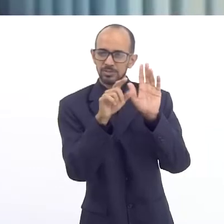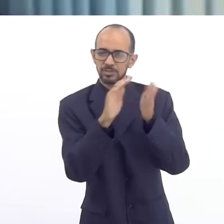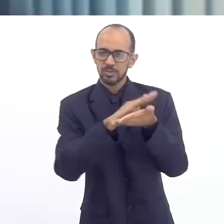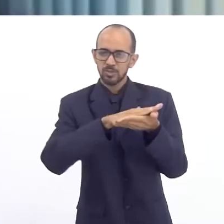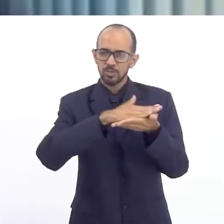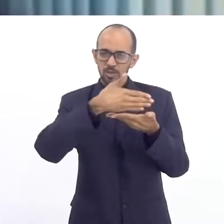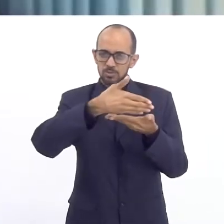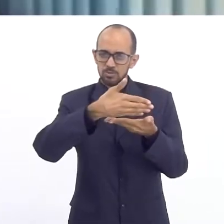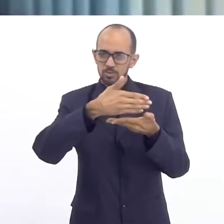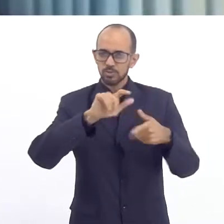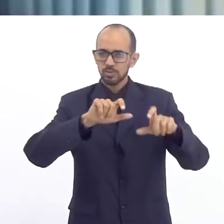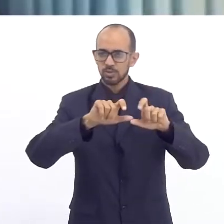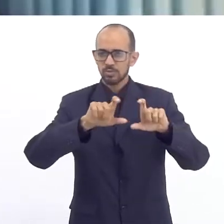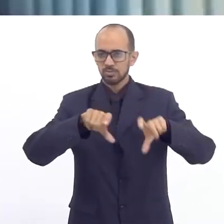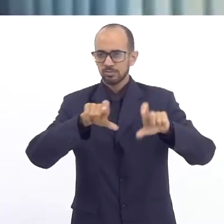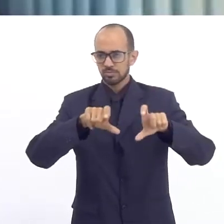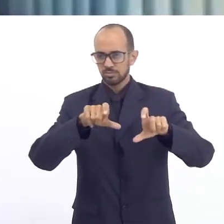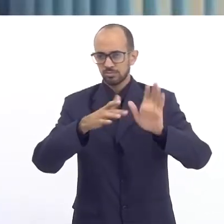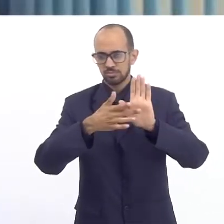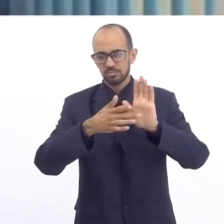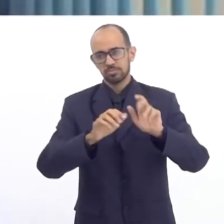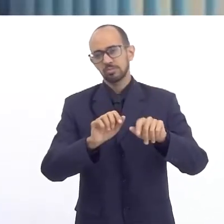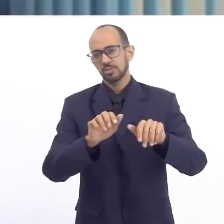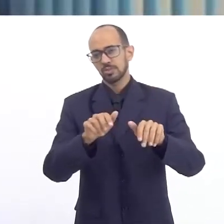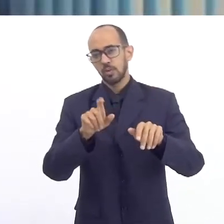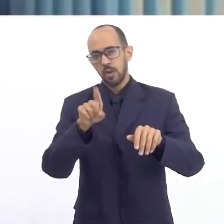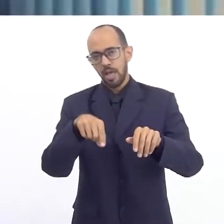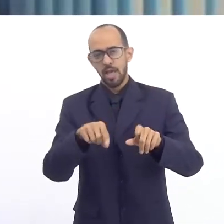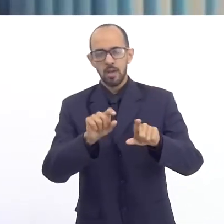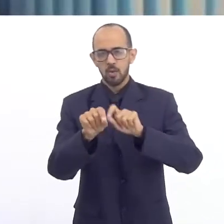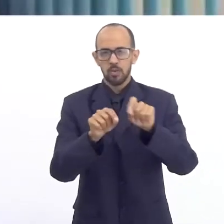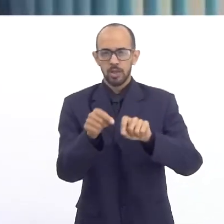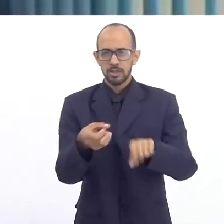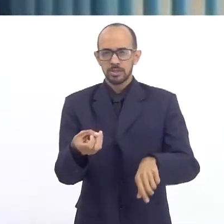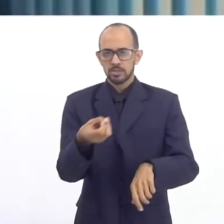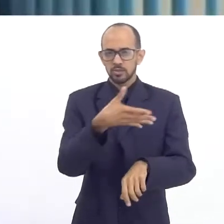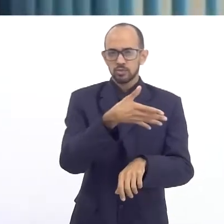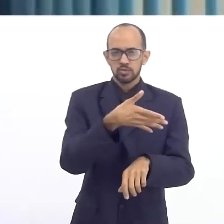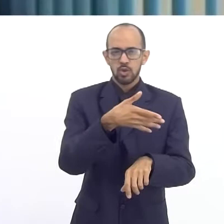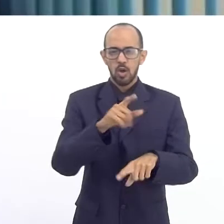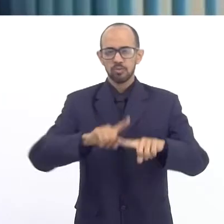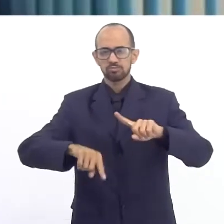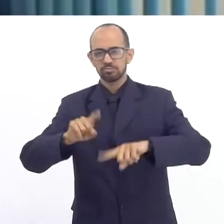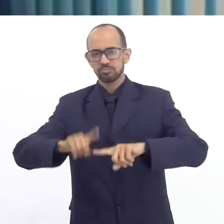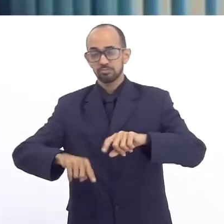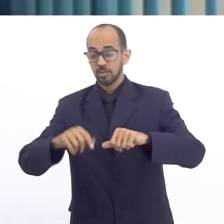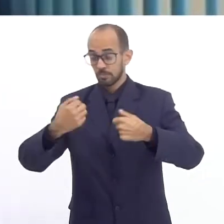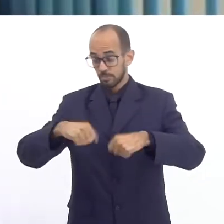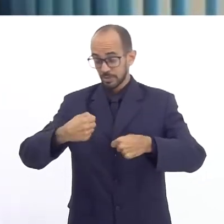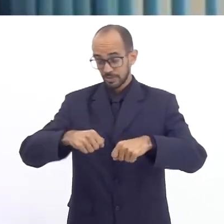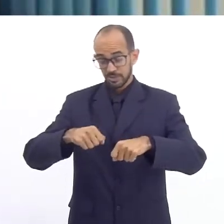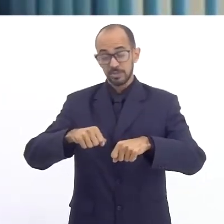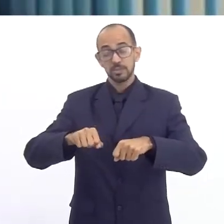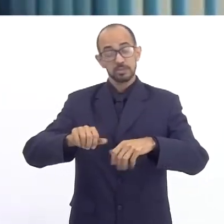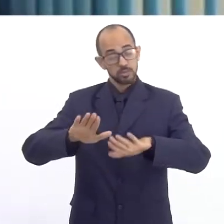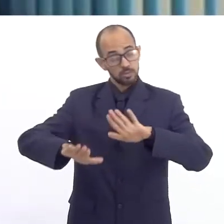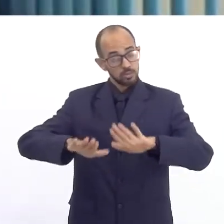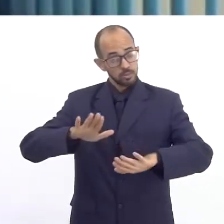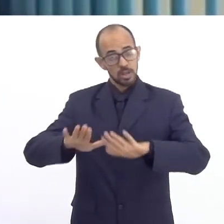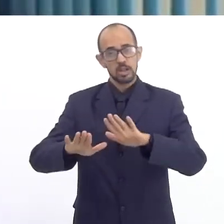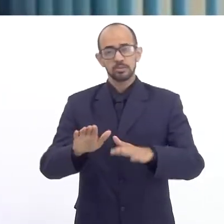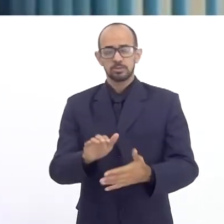um computador de mesa, enfim, são essas novas mídias que têm que ser muito